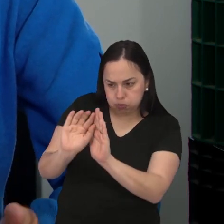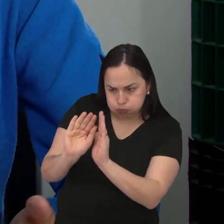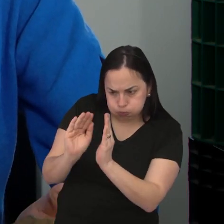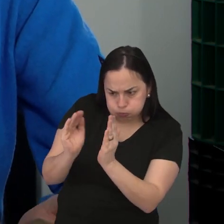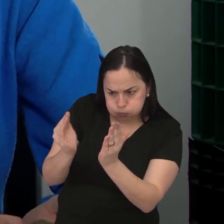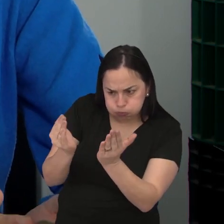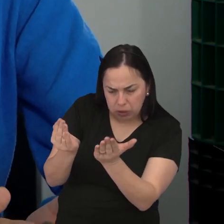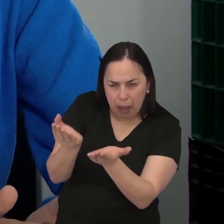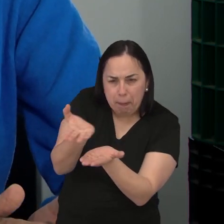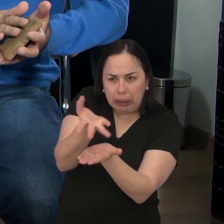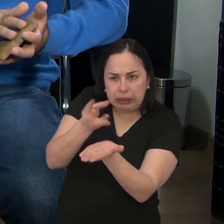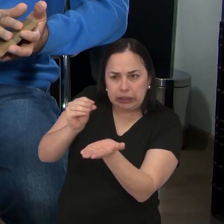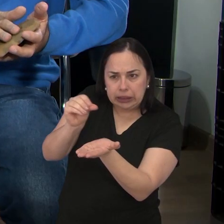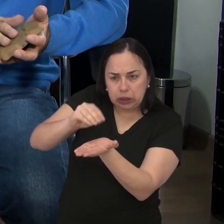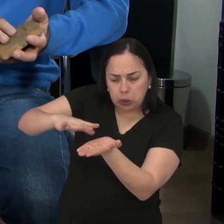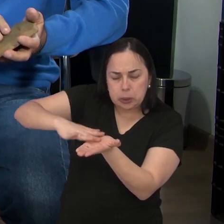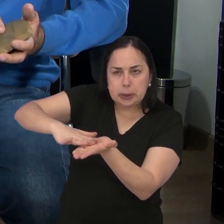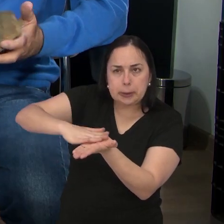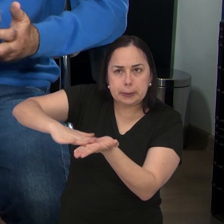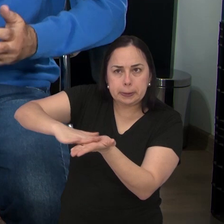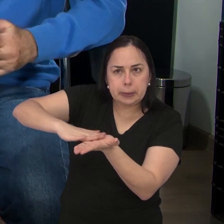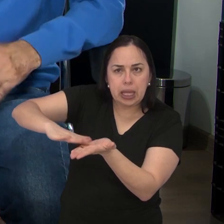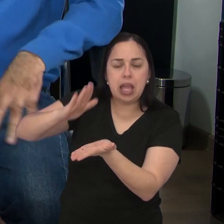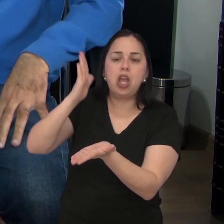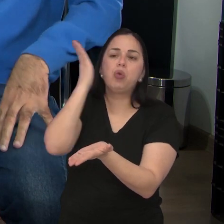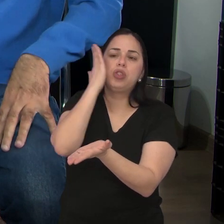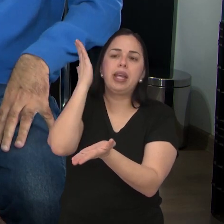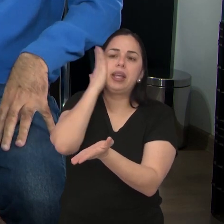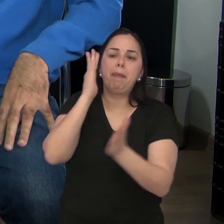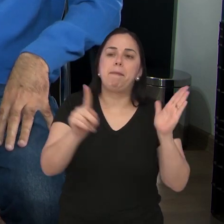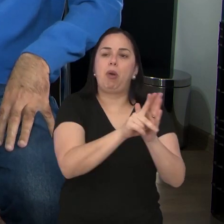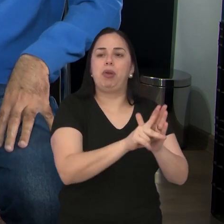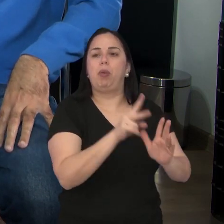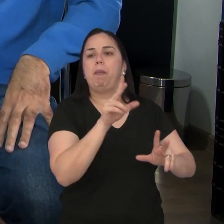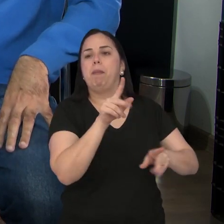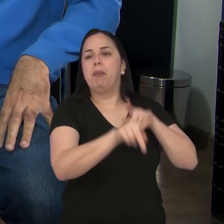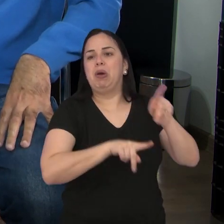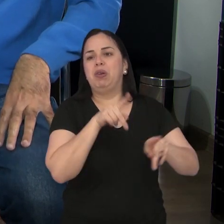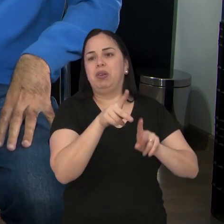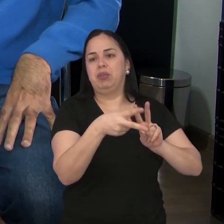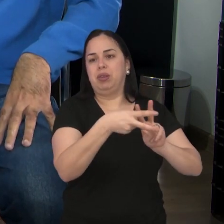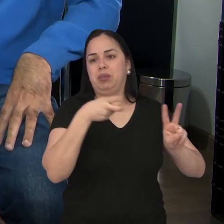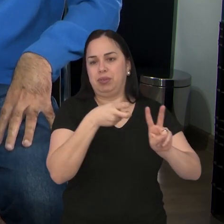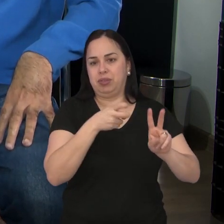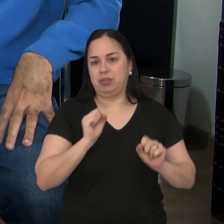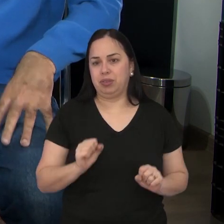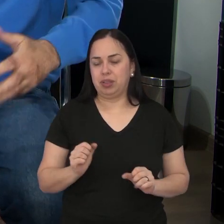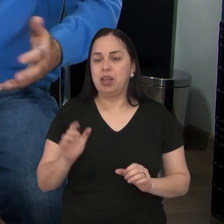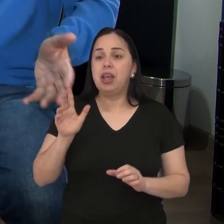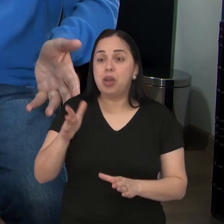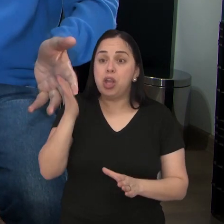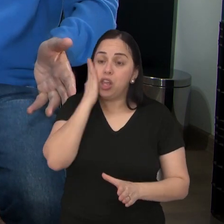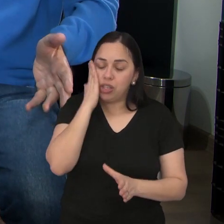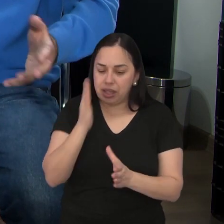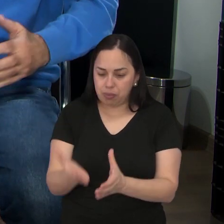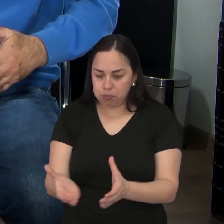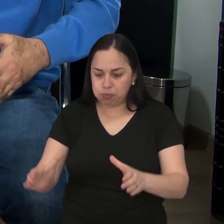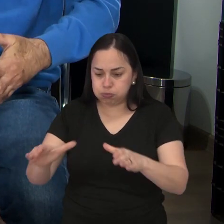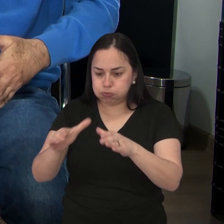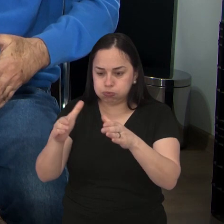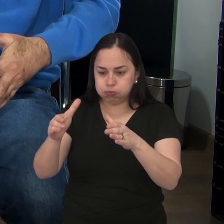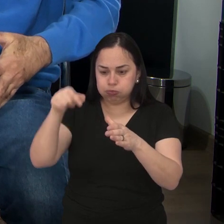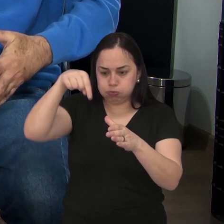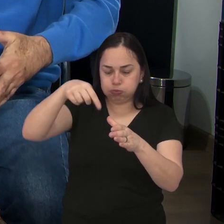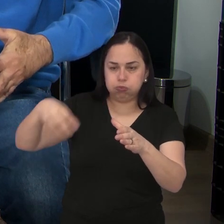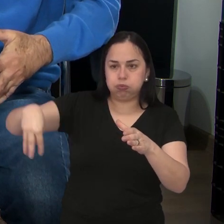acabamento, pela textura, eu sei que isso é um padrão indígena. Agora, onde vai isso? É uma urna funerária. Se tem urna funerária,